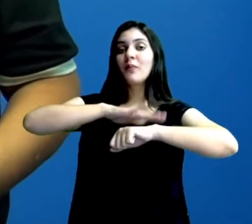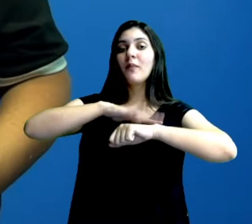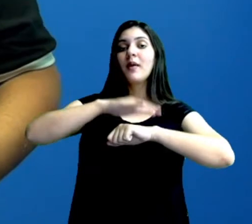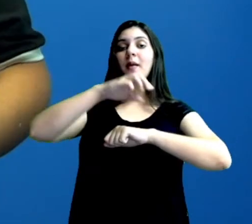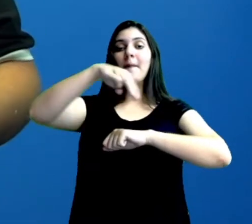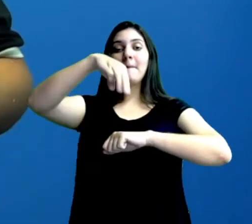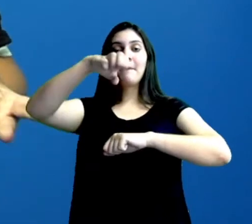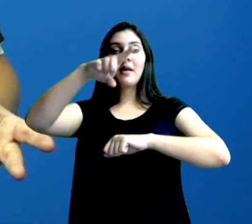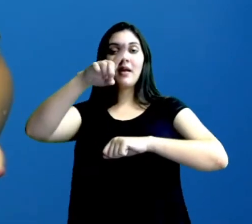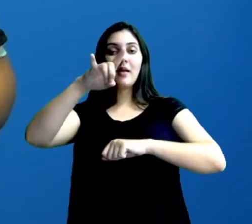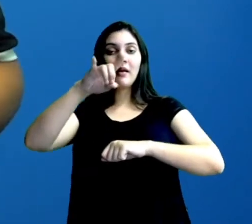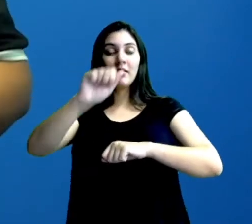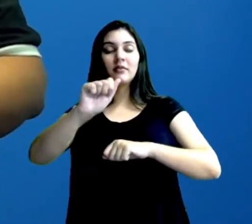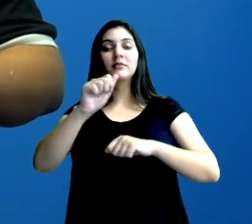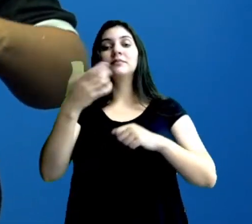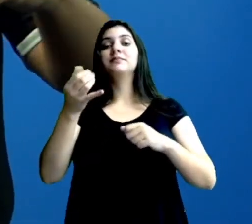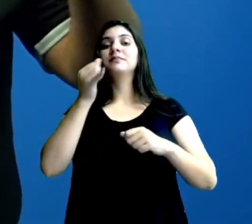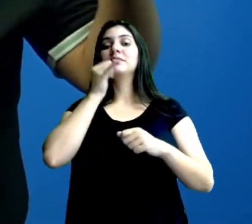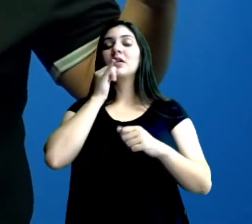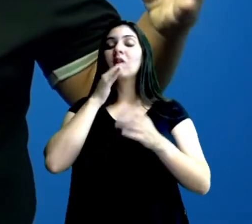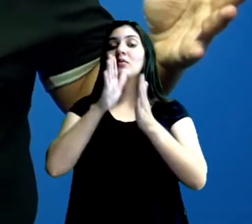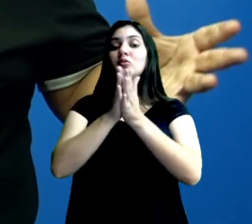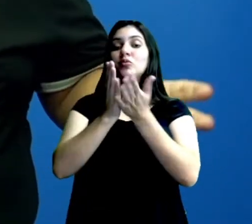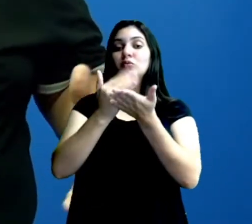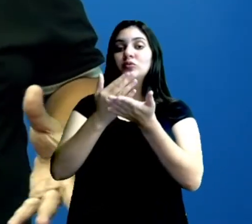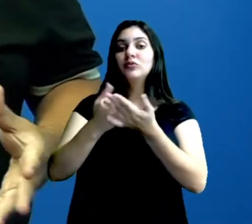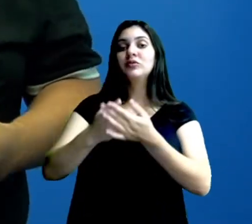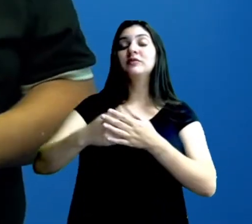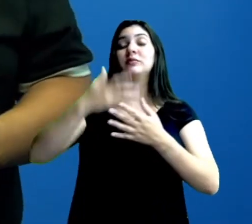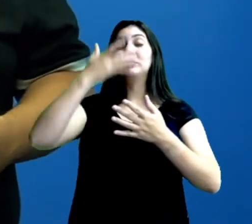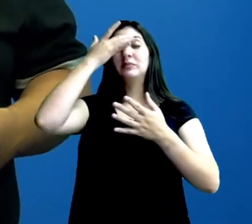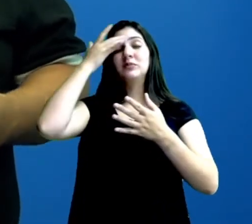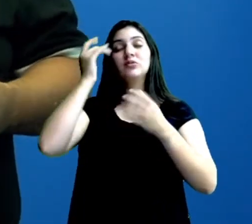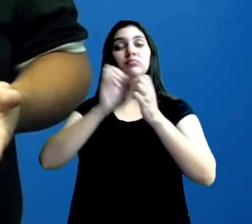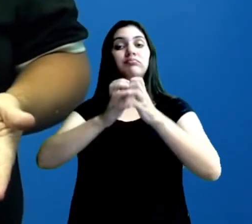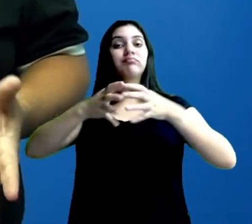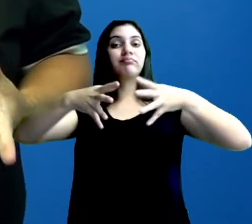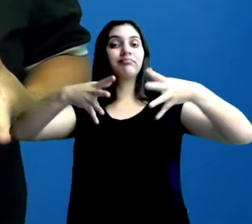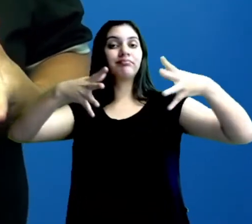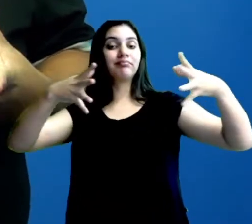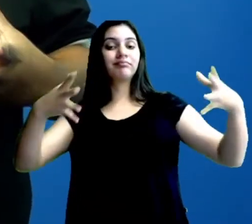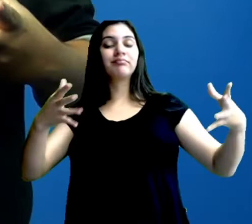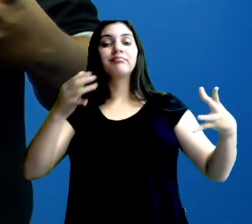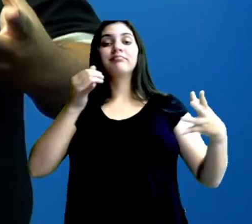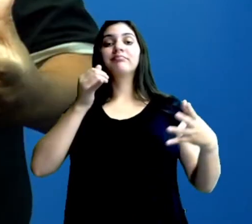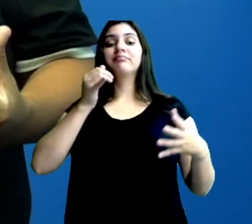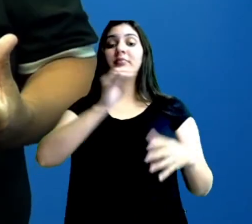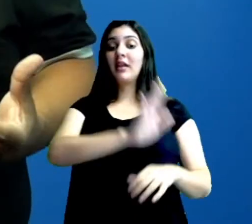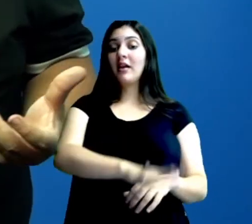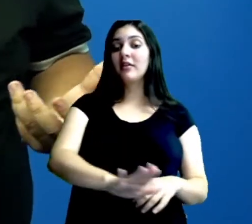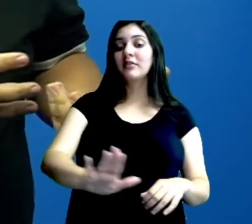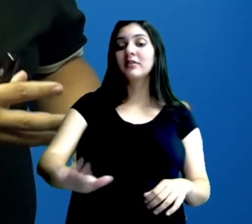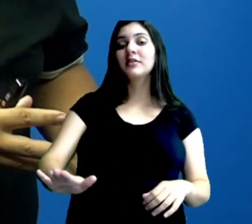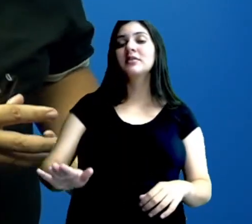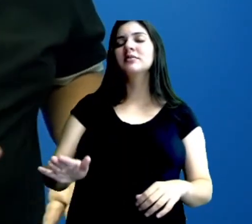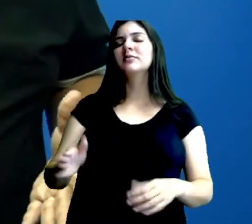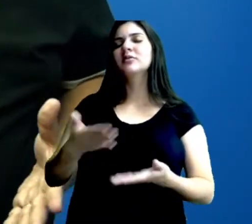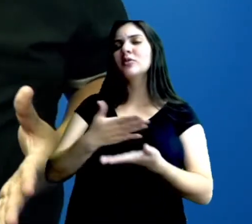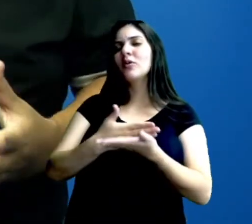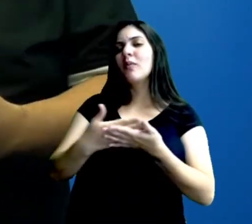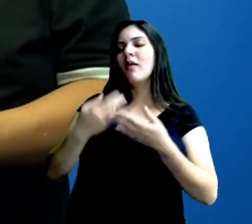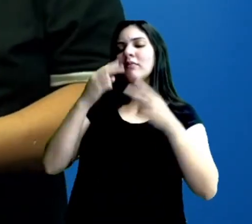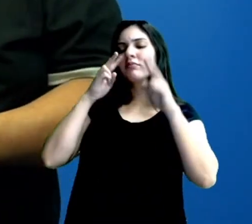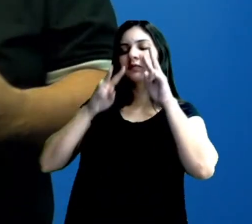dos livros escritos, livros para os grandes públicos, que a criança começou a ser tratada como